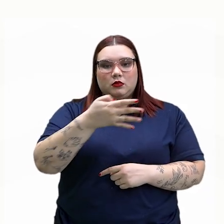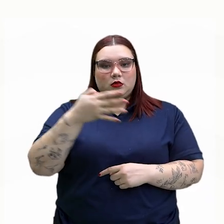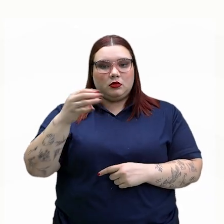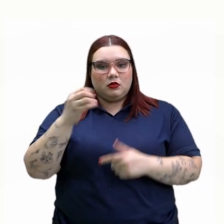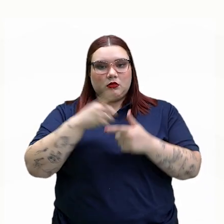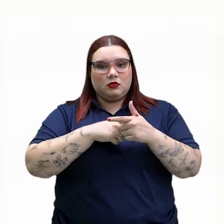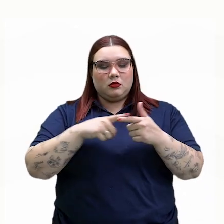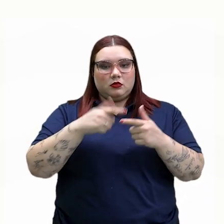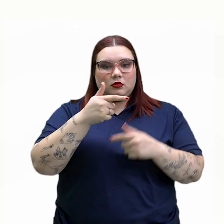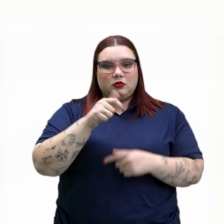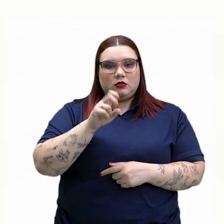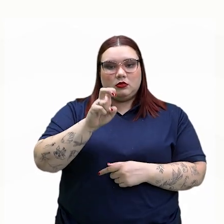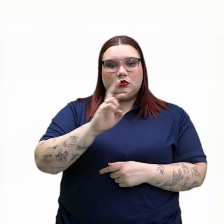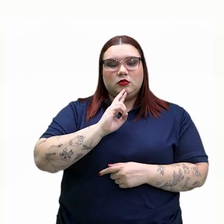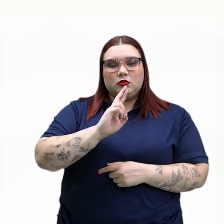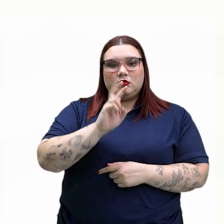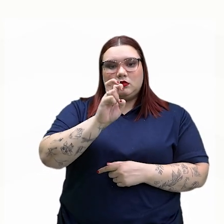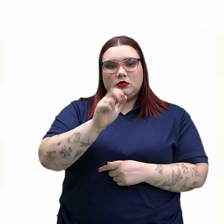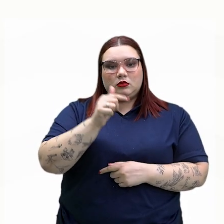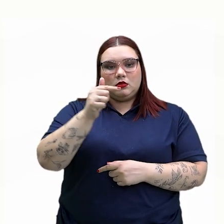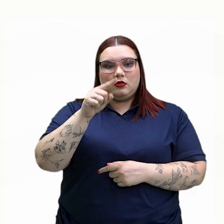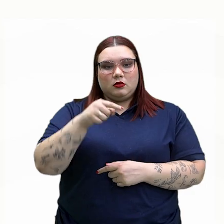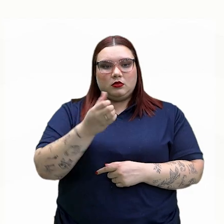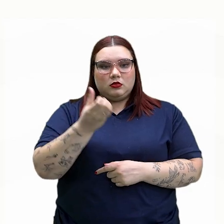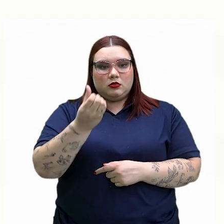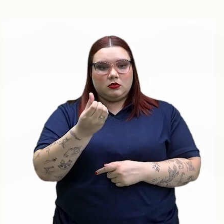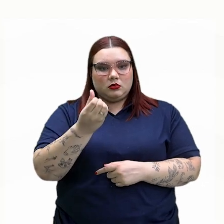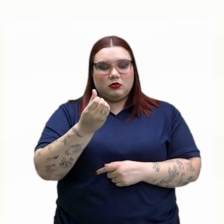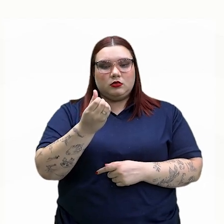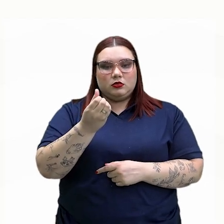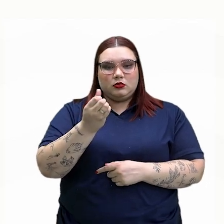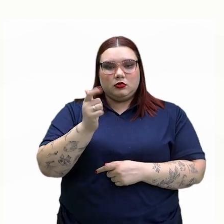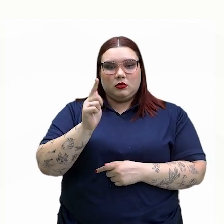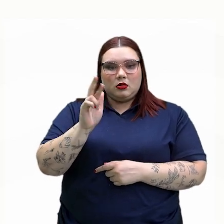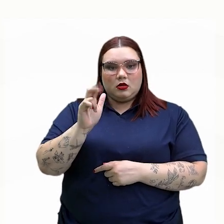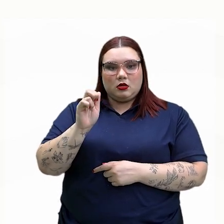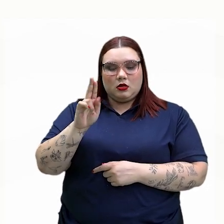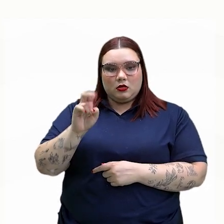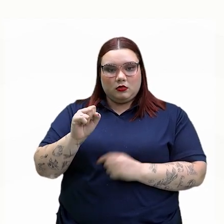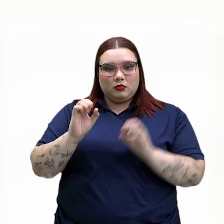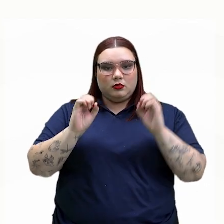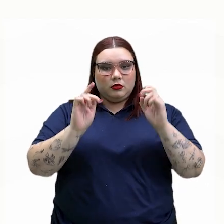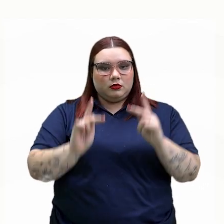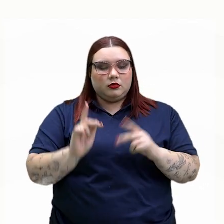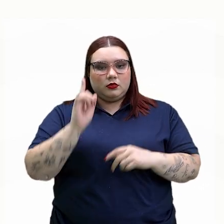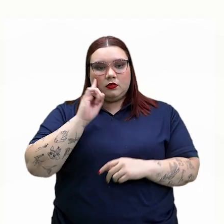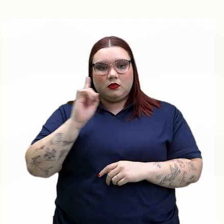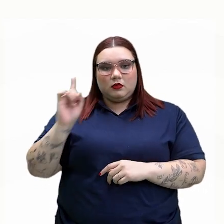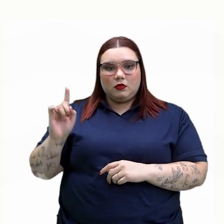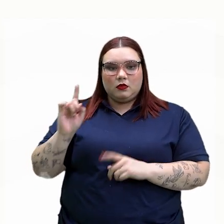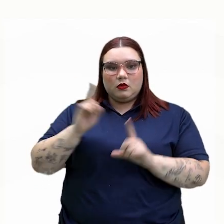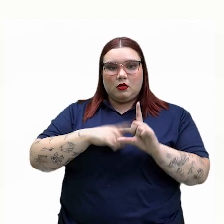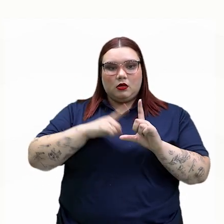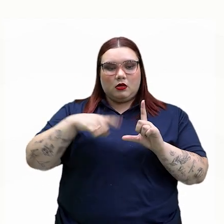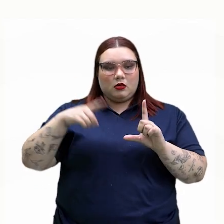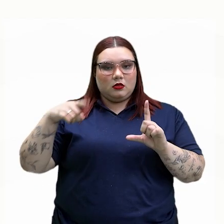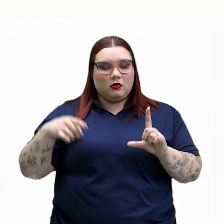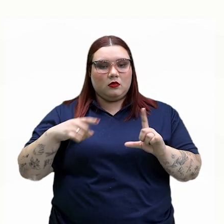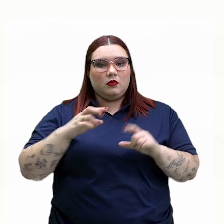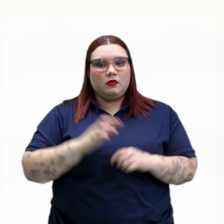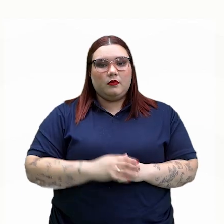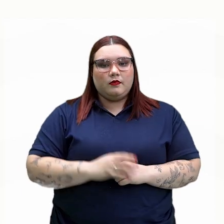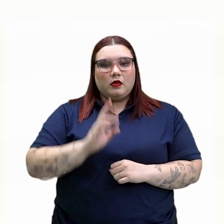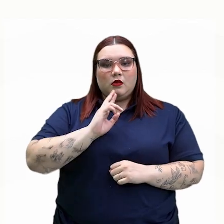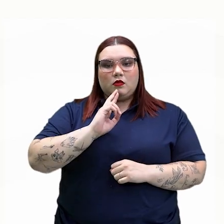57,6 graus. Então, ó, esse aqui é o nosso gráfico. O resultado